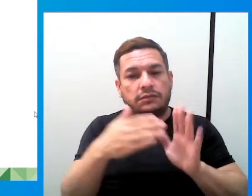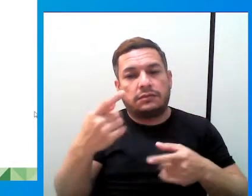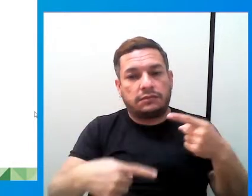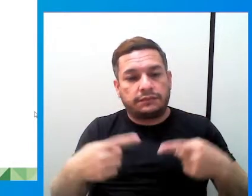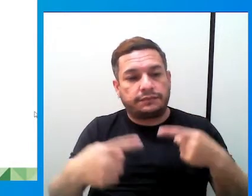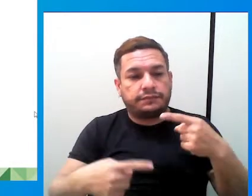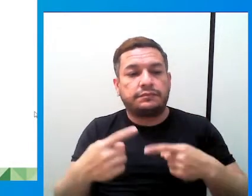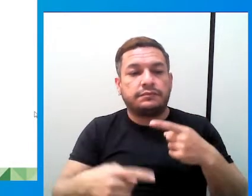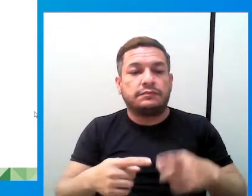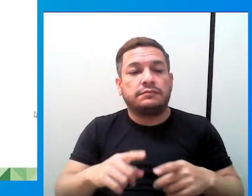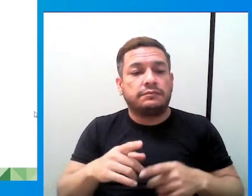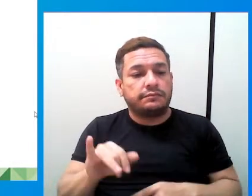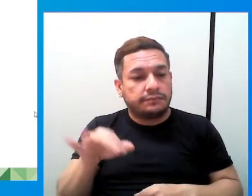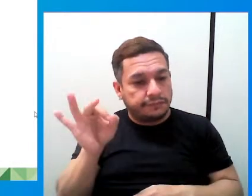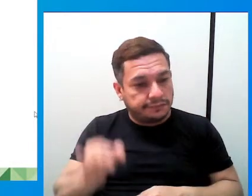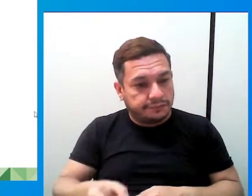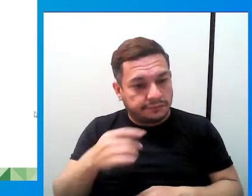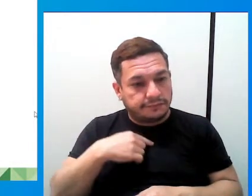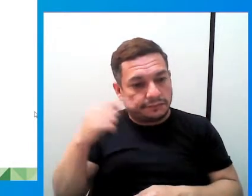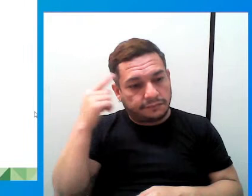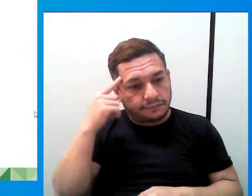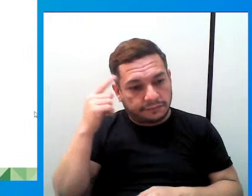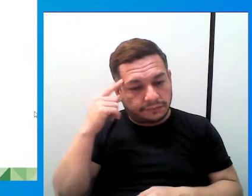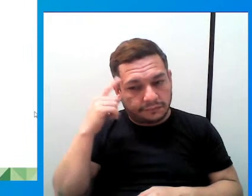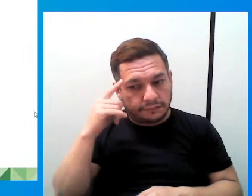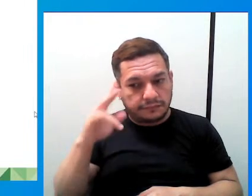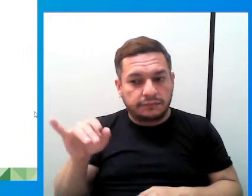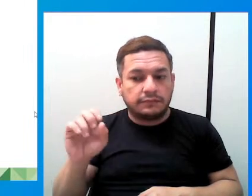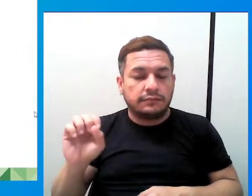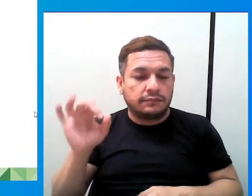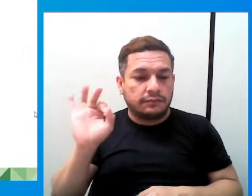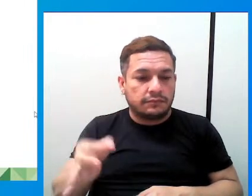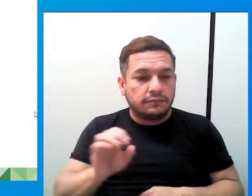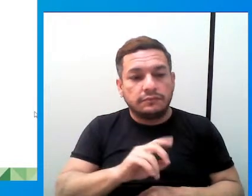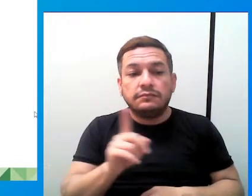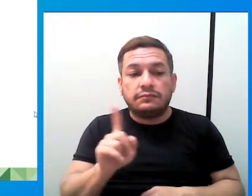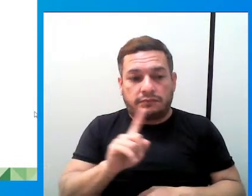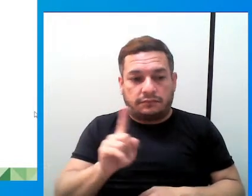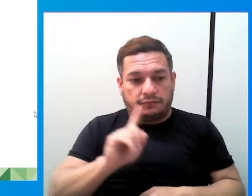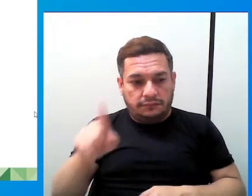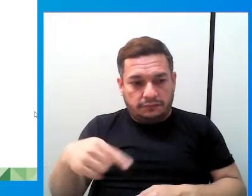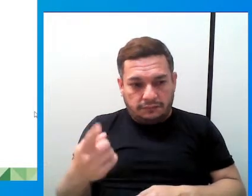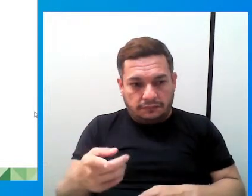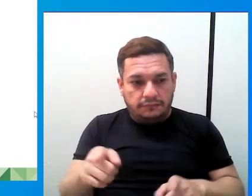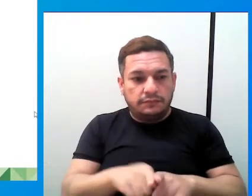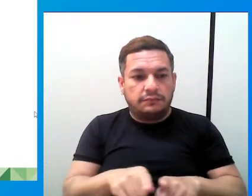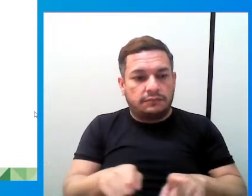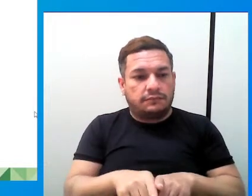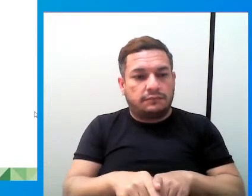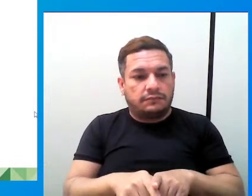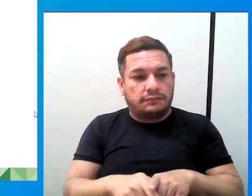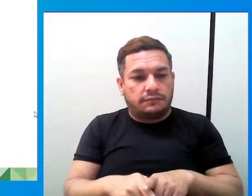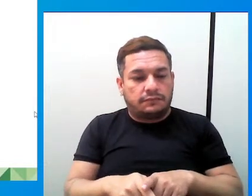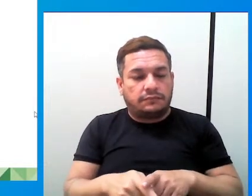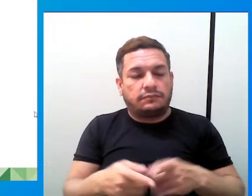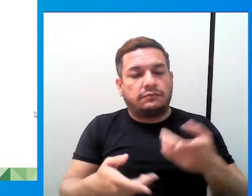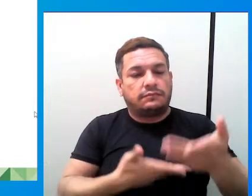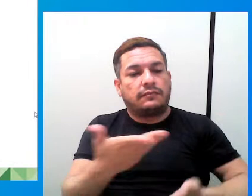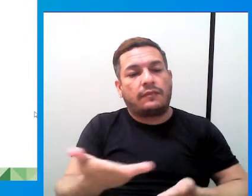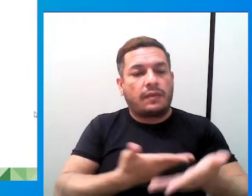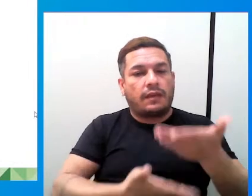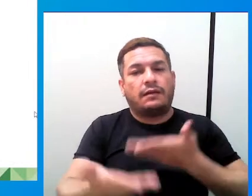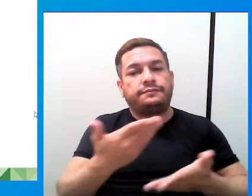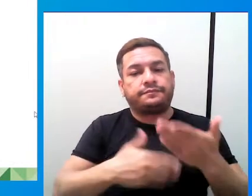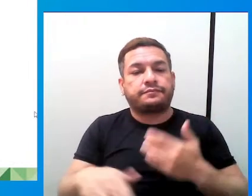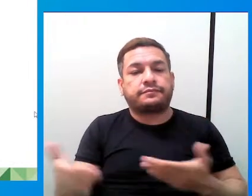funciona, se aquilo que foi pensado na política efetivamente vai funcionar ou não. E depois de experimentar, depois do feedback, nós